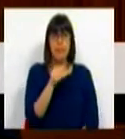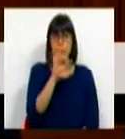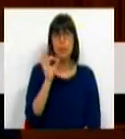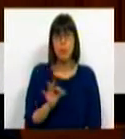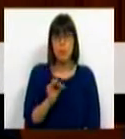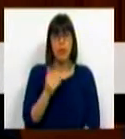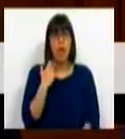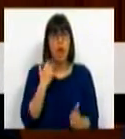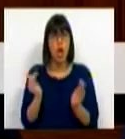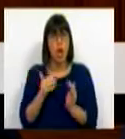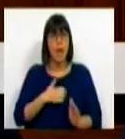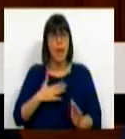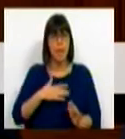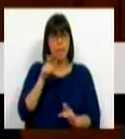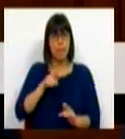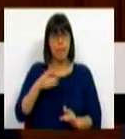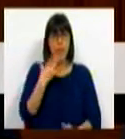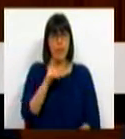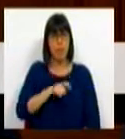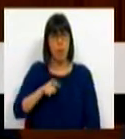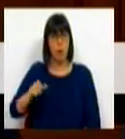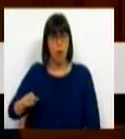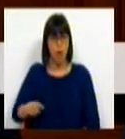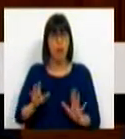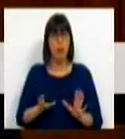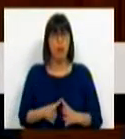20% eram pequenas empresas e empresários em nome individual.